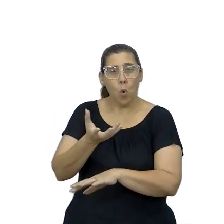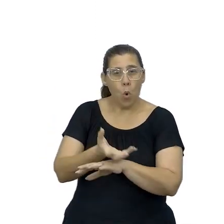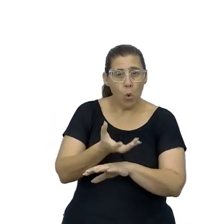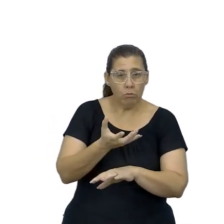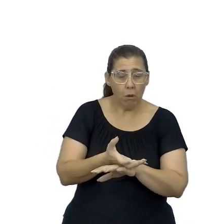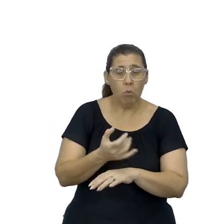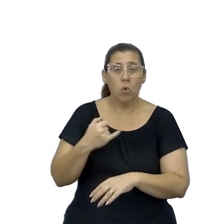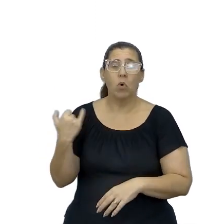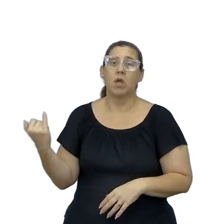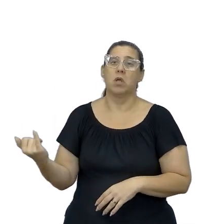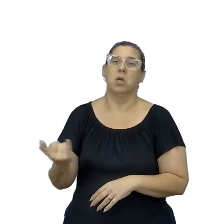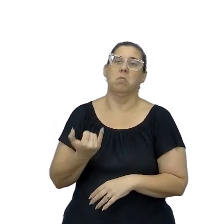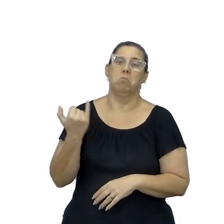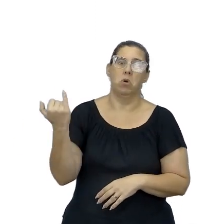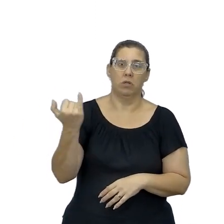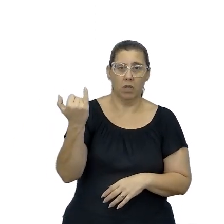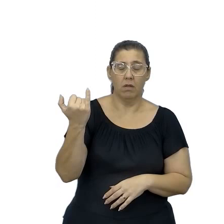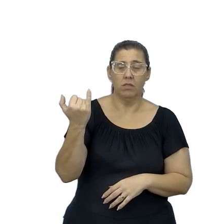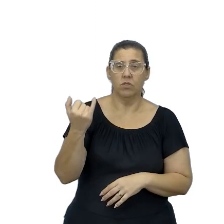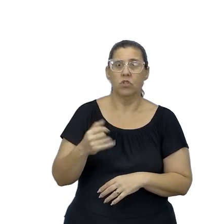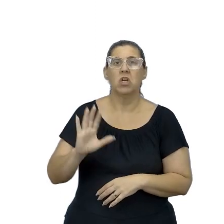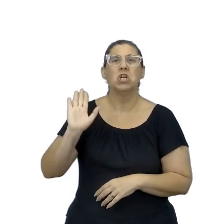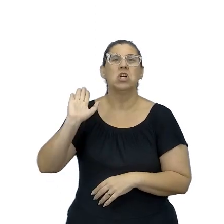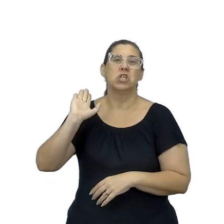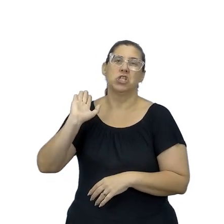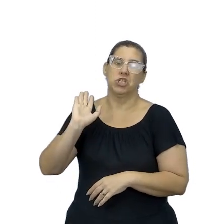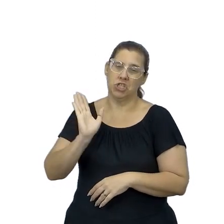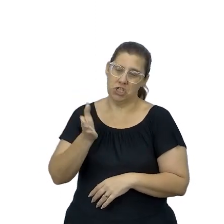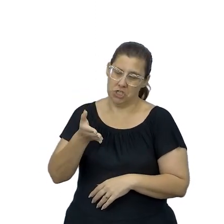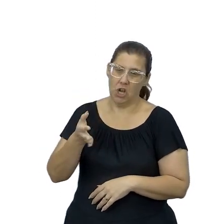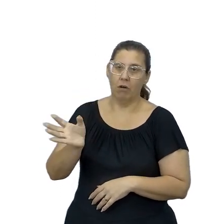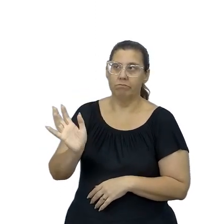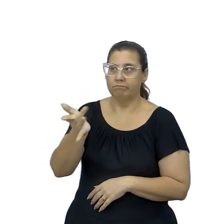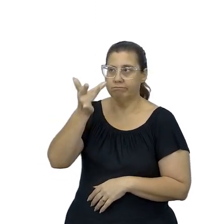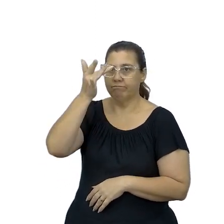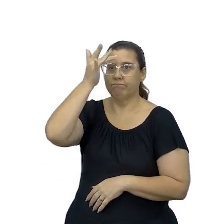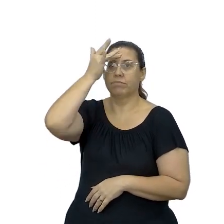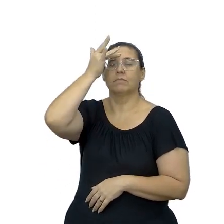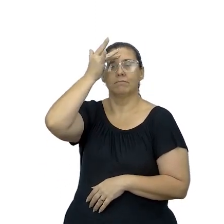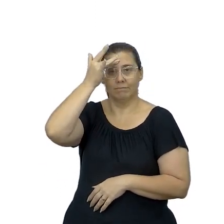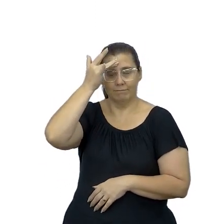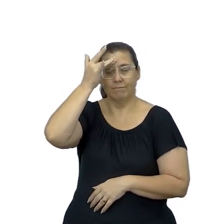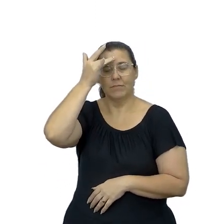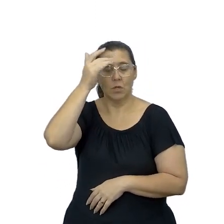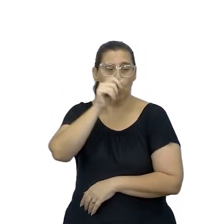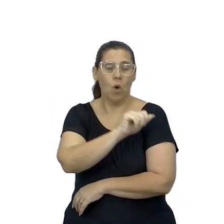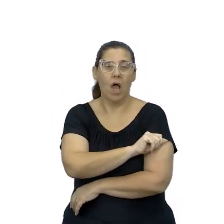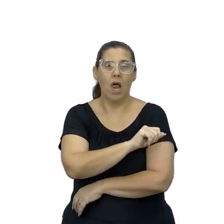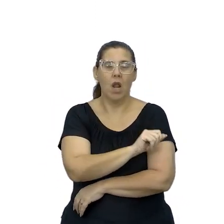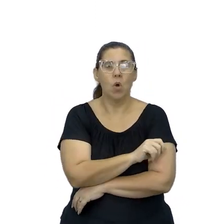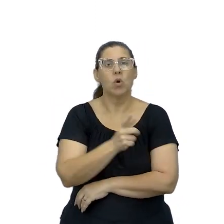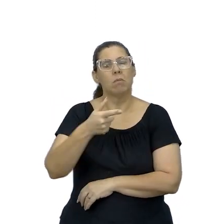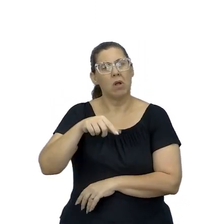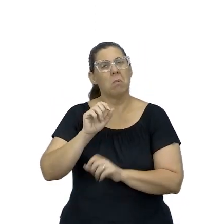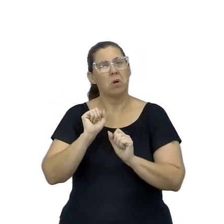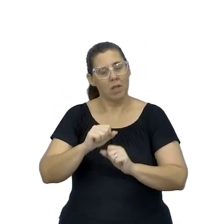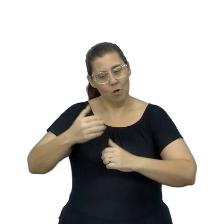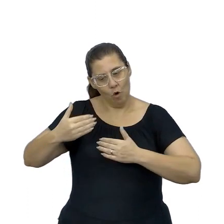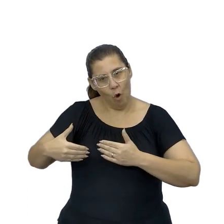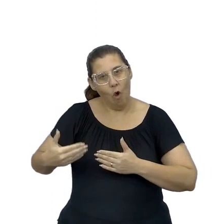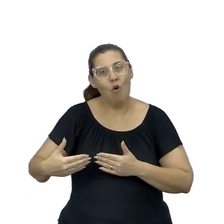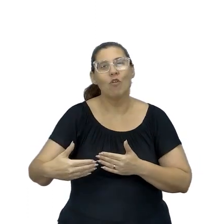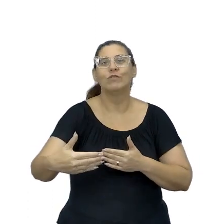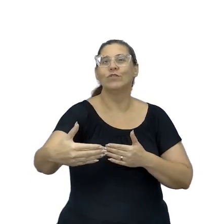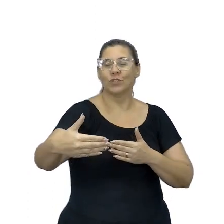muito importante como um pré-requisito já está bem consolidado ali para o estudante, para que a gente possa, então, dar andamento